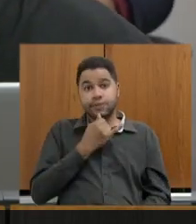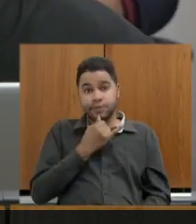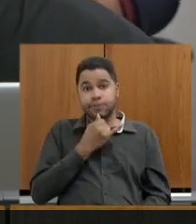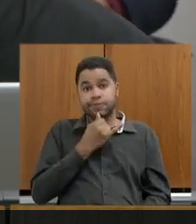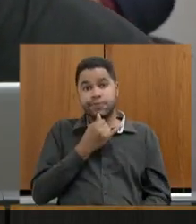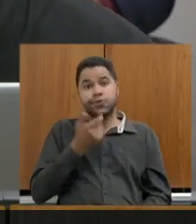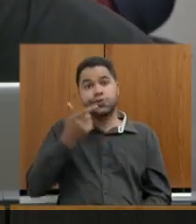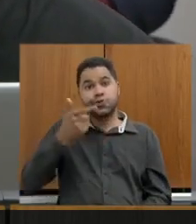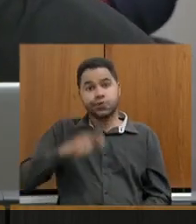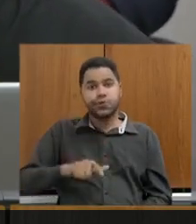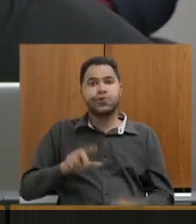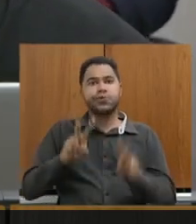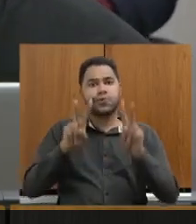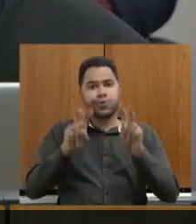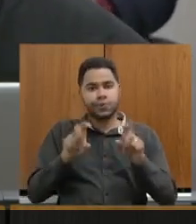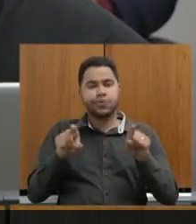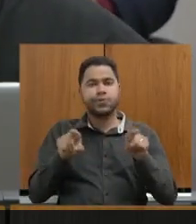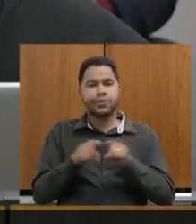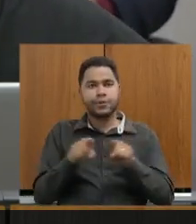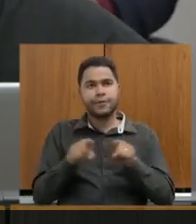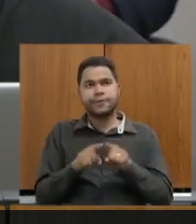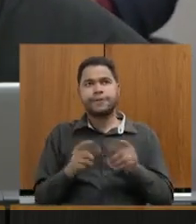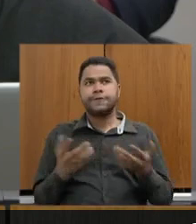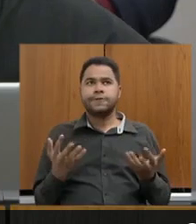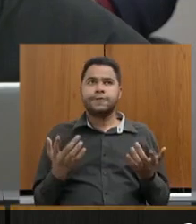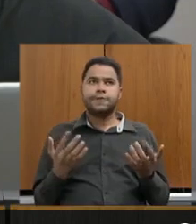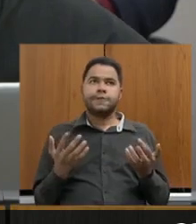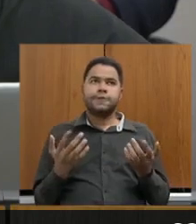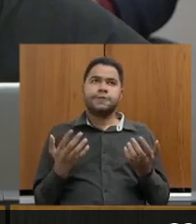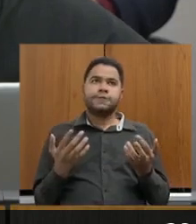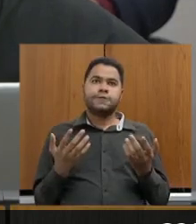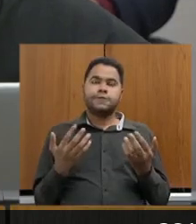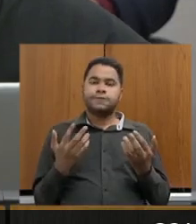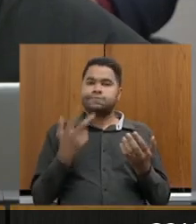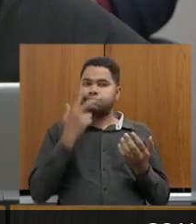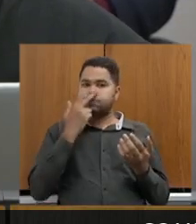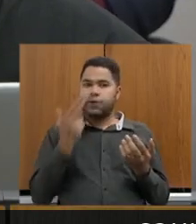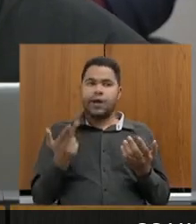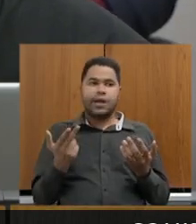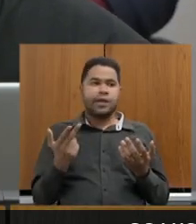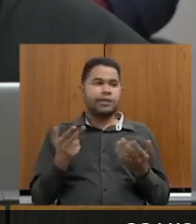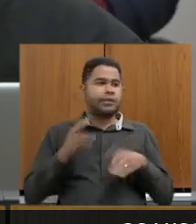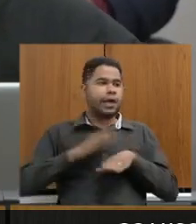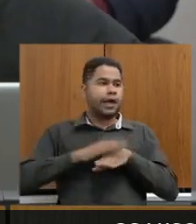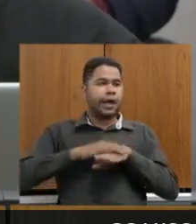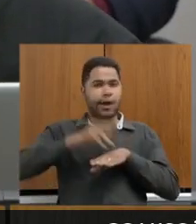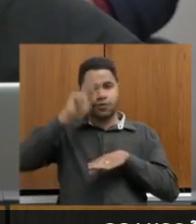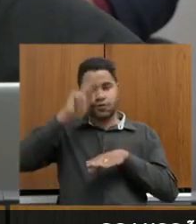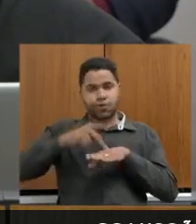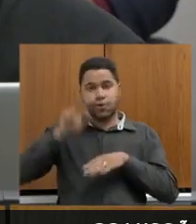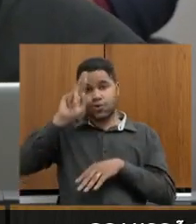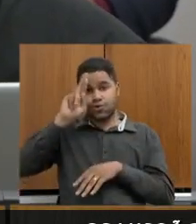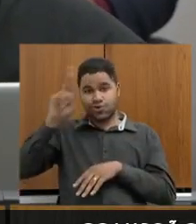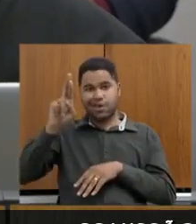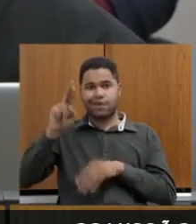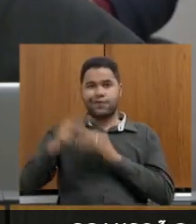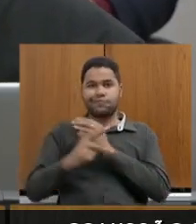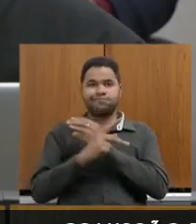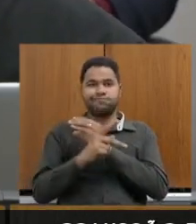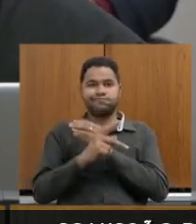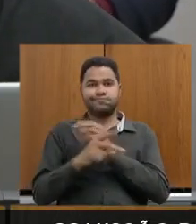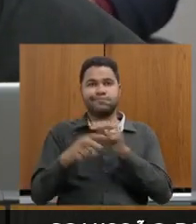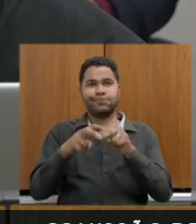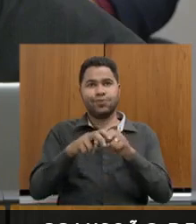e novamente Esse assunto também acaba é tirando a autonomia do chefe da Polícia Civil por causa da